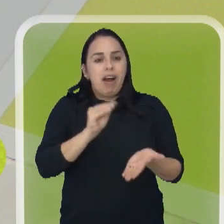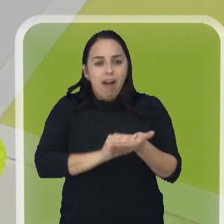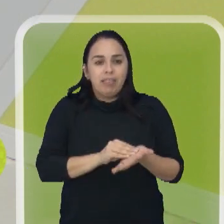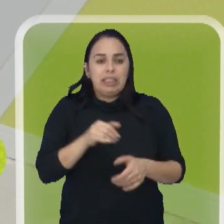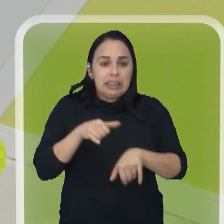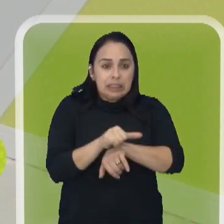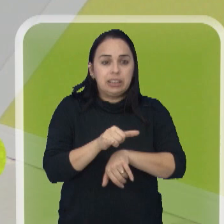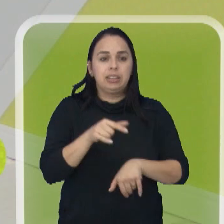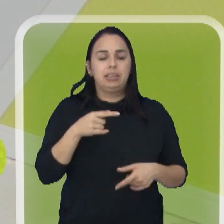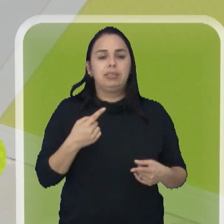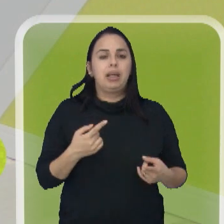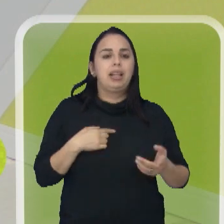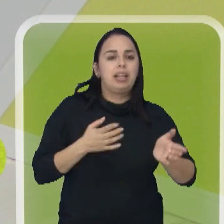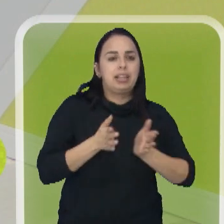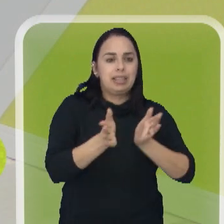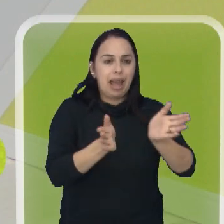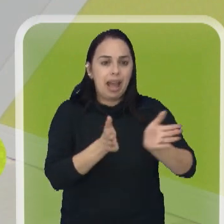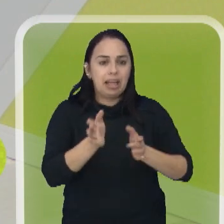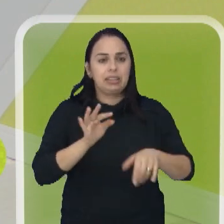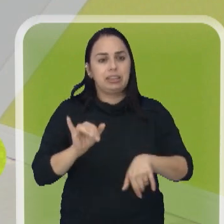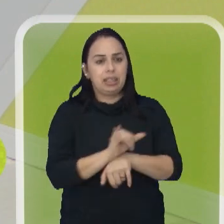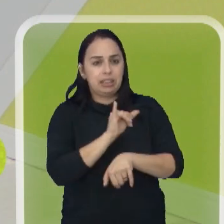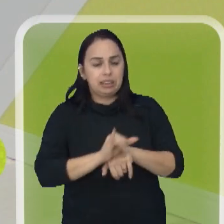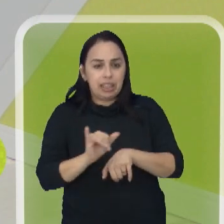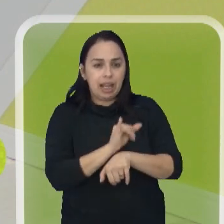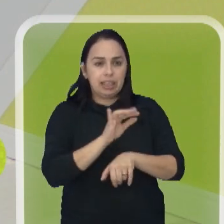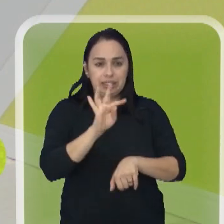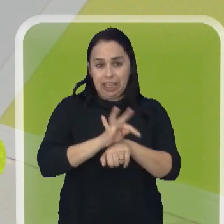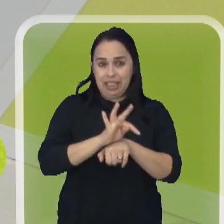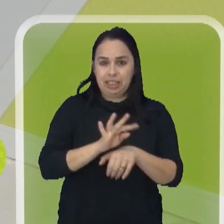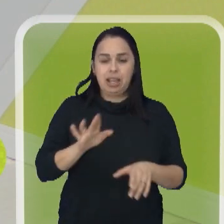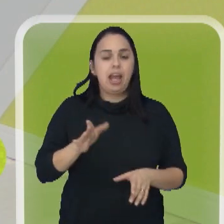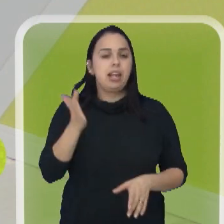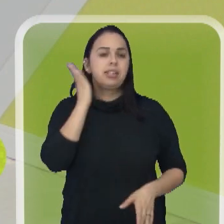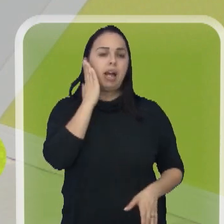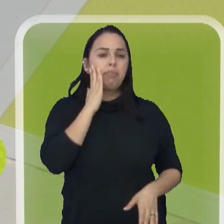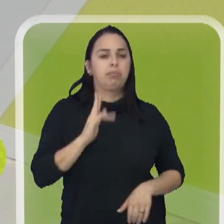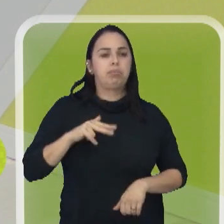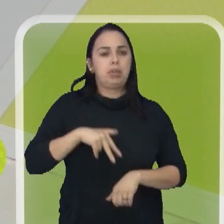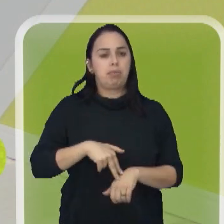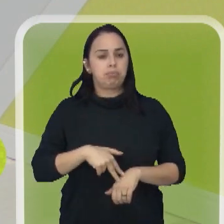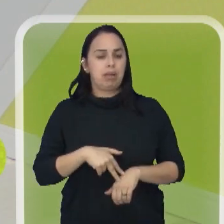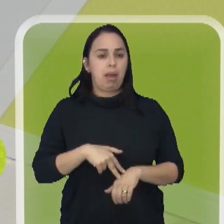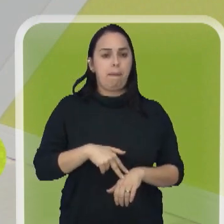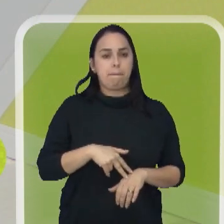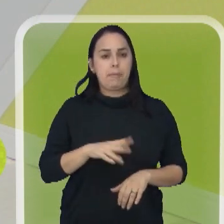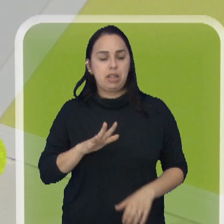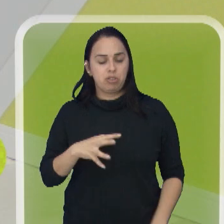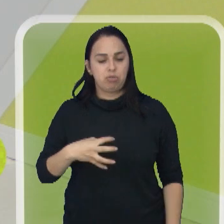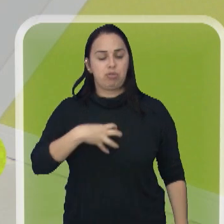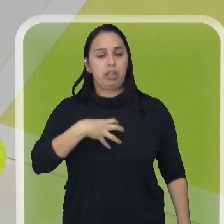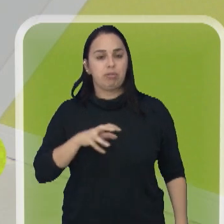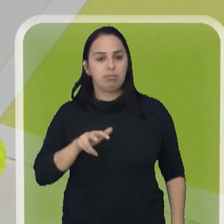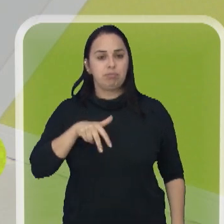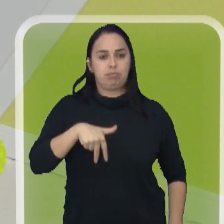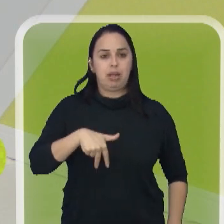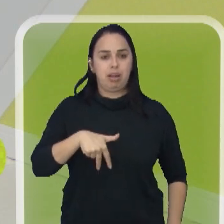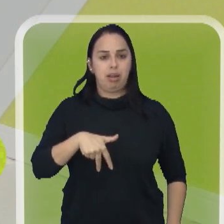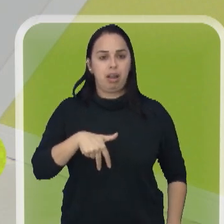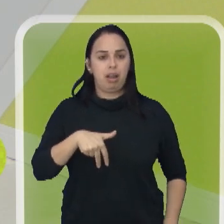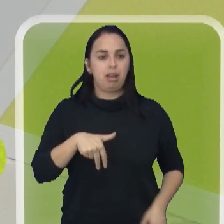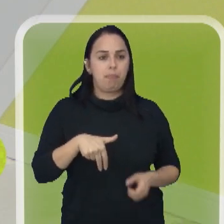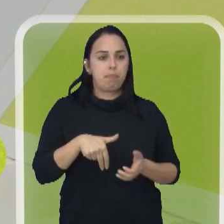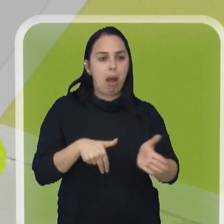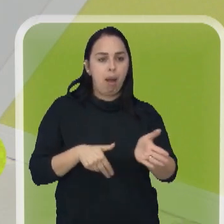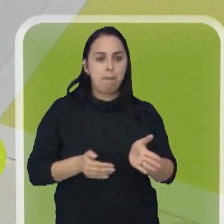parte técnica e tática. Ele é um jogador diferenciado, ele tem um bom toque de bola, sabe se posicionar, mas acho que a presença do Tanque ali, ele joga mais parado,